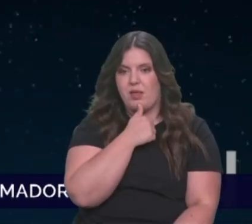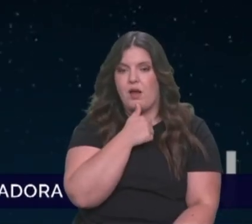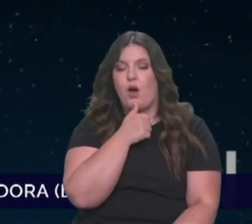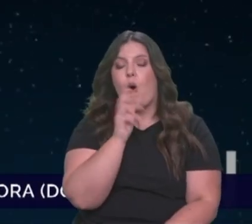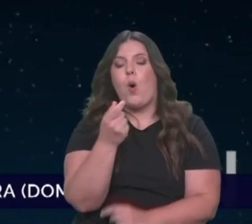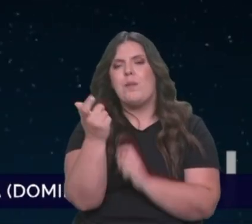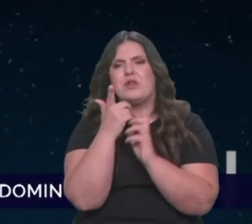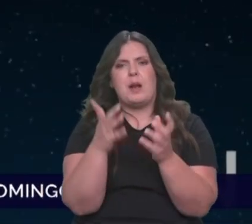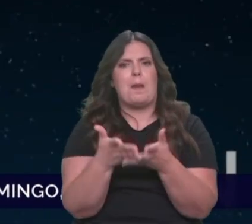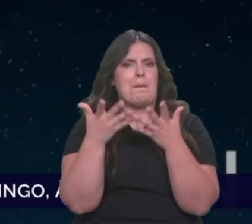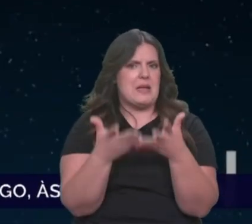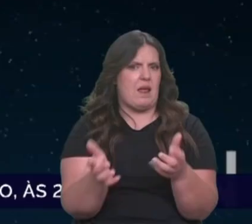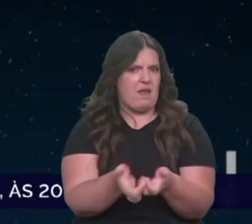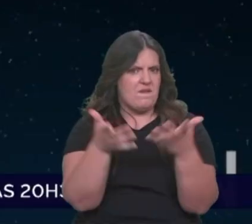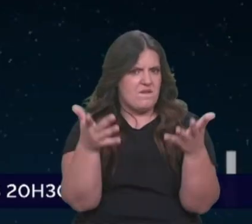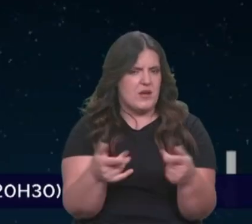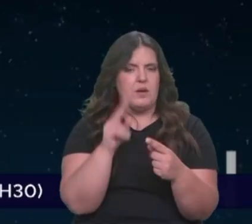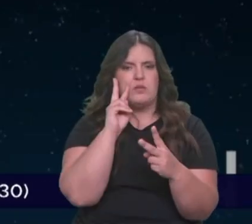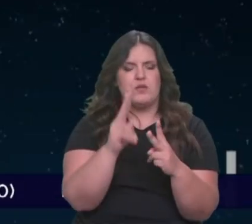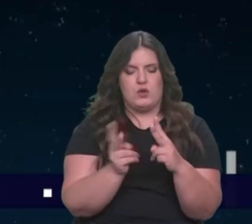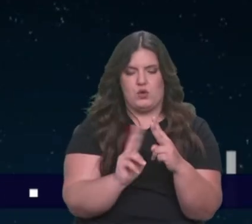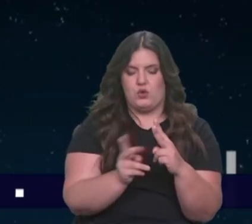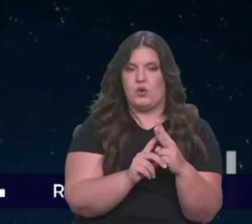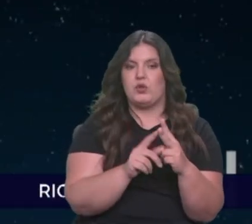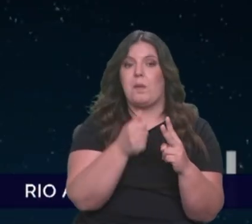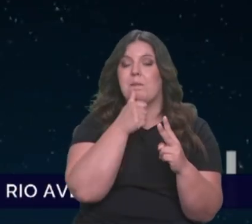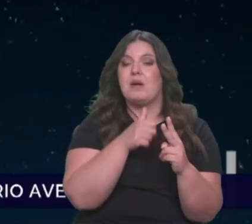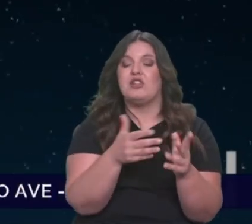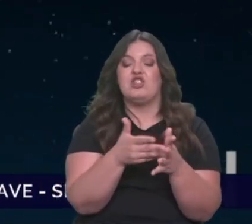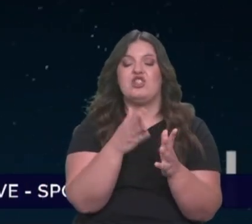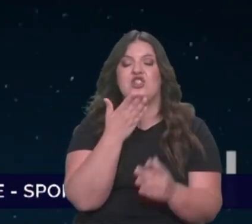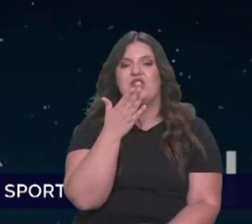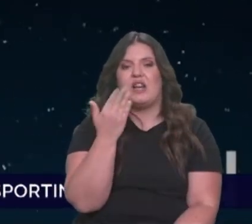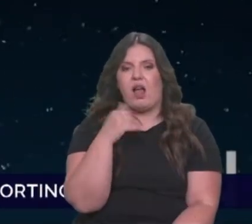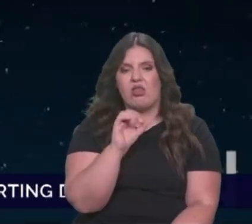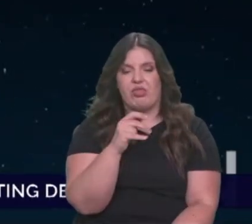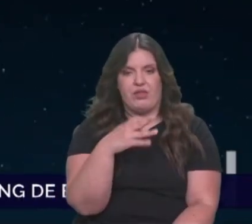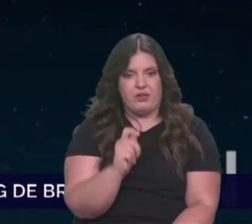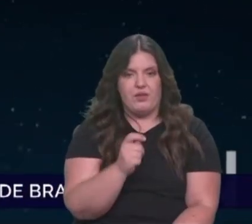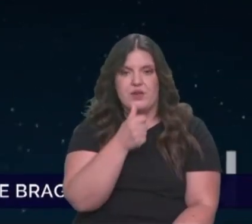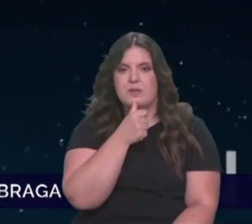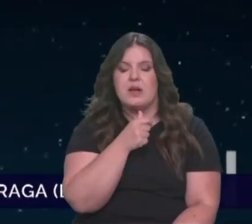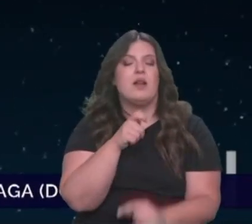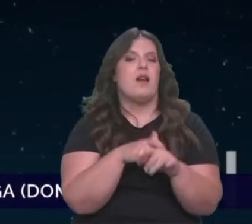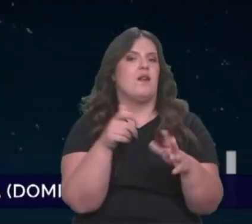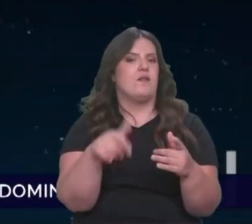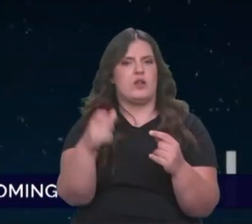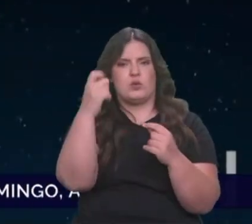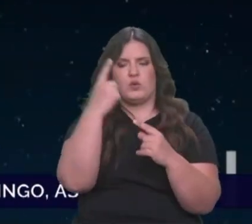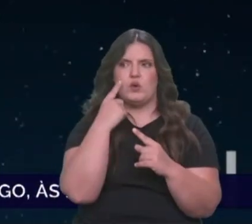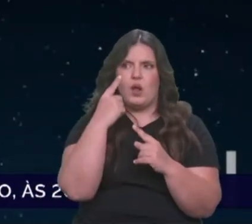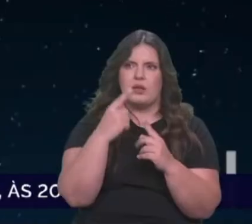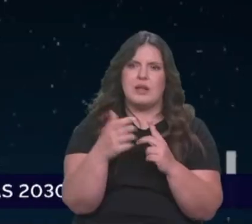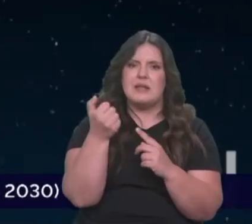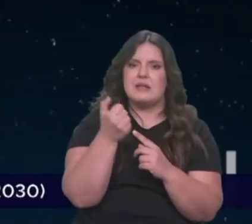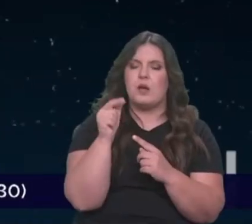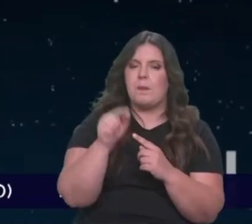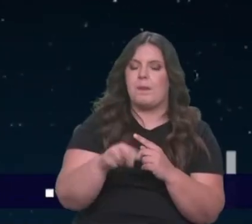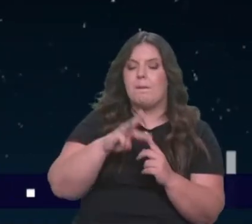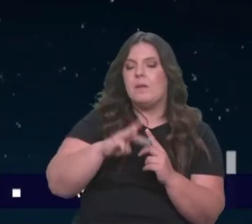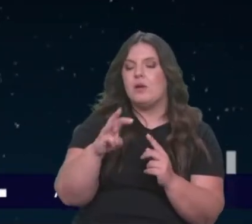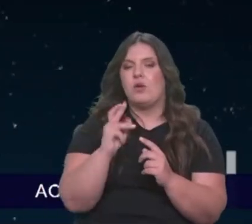massa. Vamos ver uma e outra. Uma estrela gigante vermelha é aquilo que será a fase... O Sol daqui a 5 mil milhões de anos